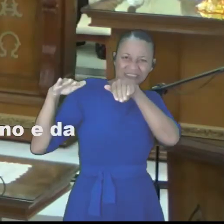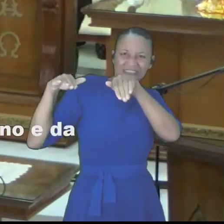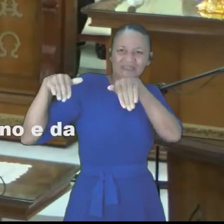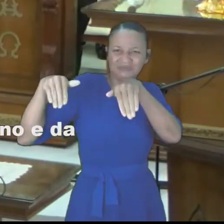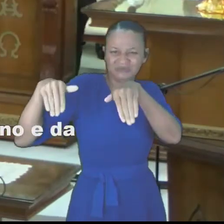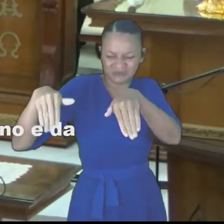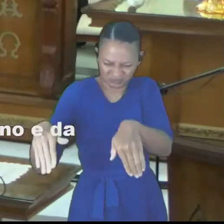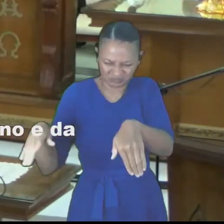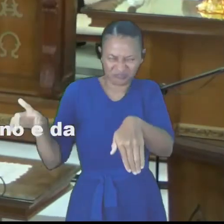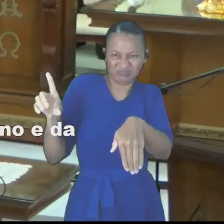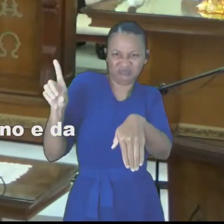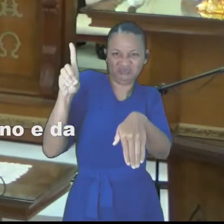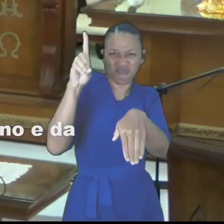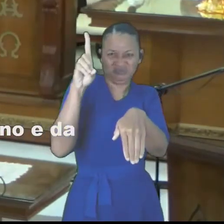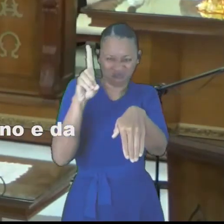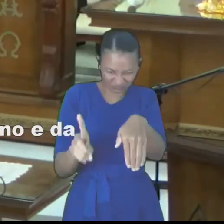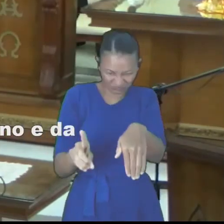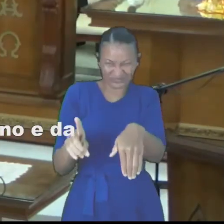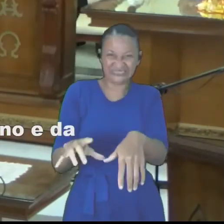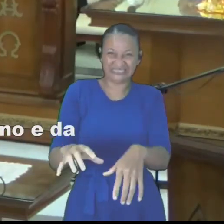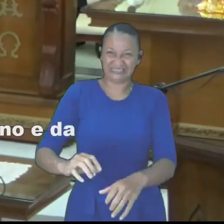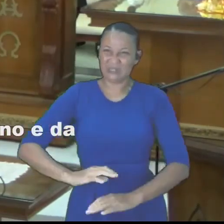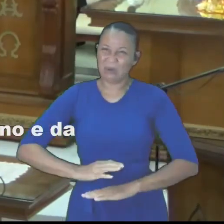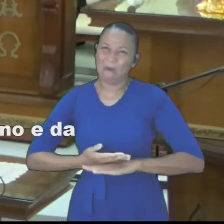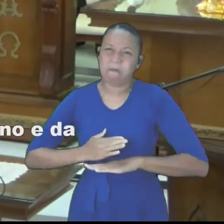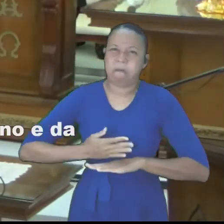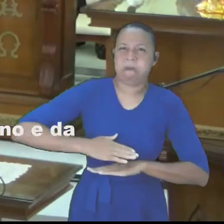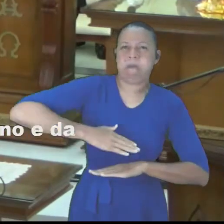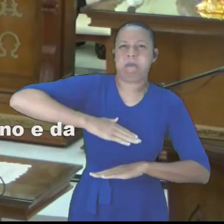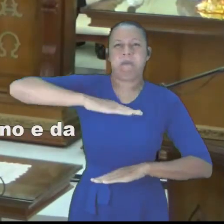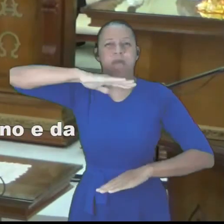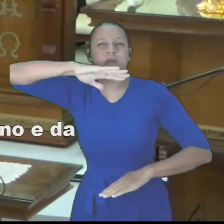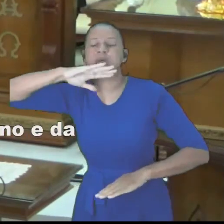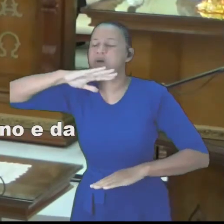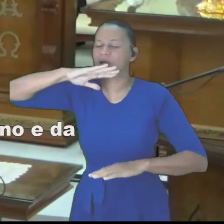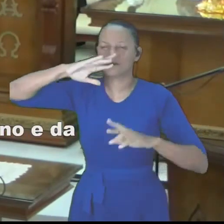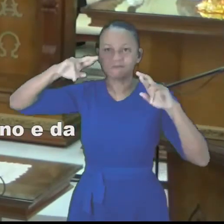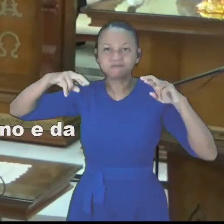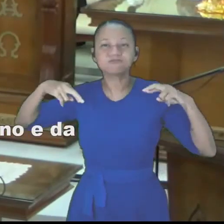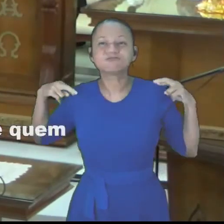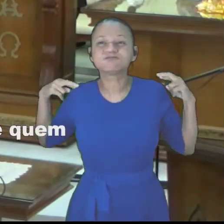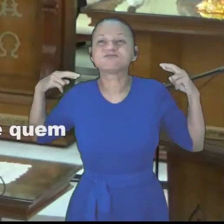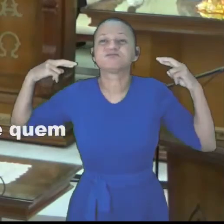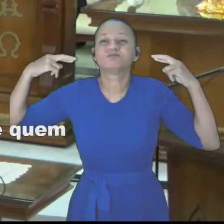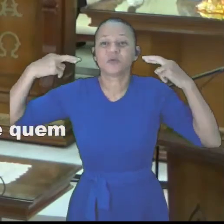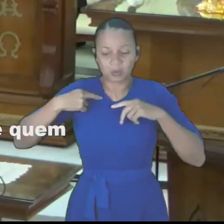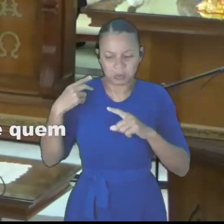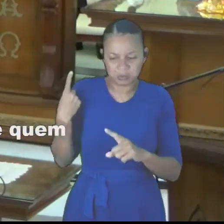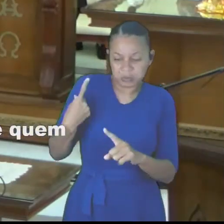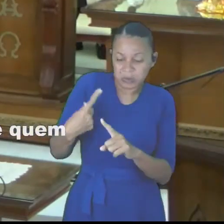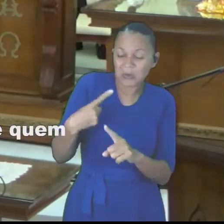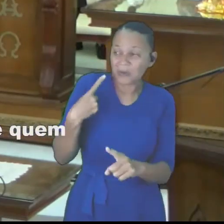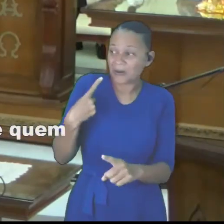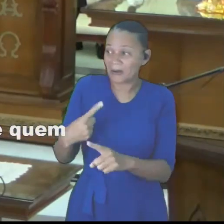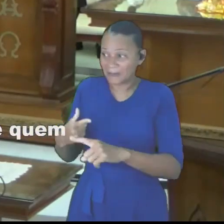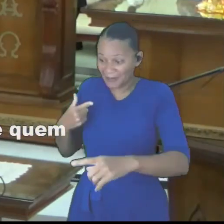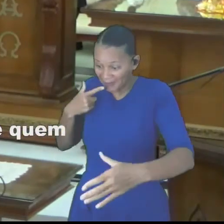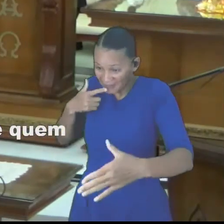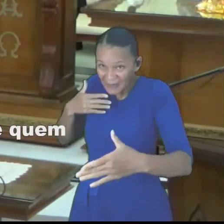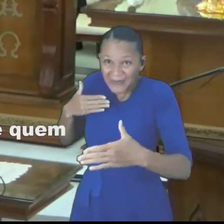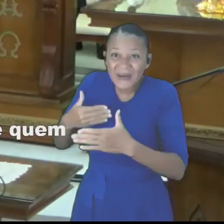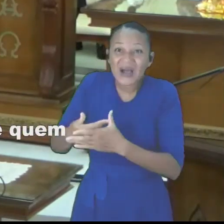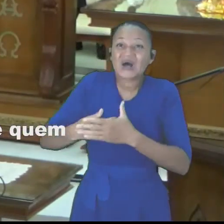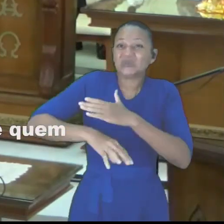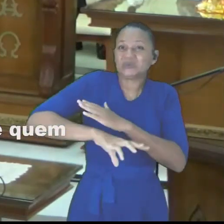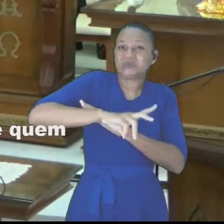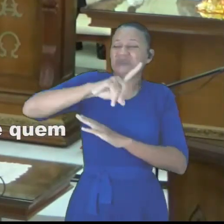o trono e da ira do Cordeiro, porque é vindo o grande dia da